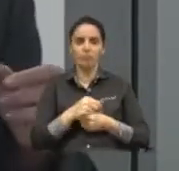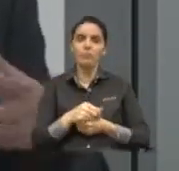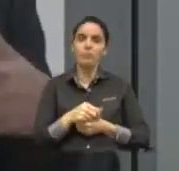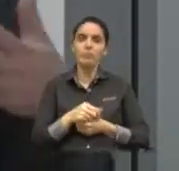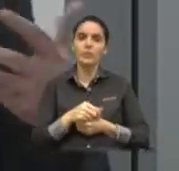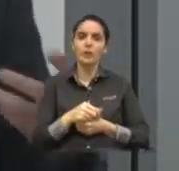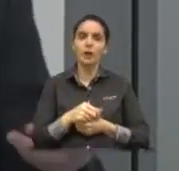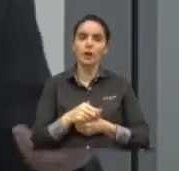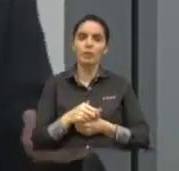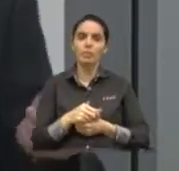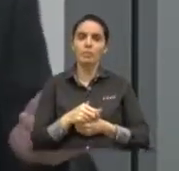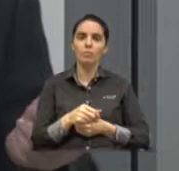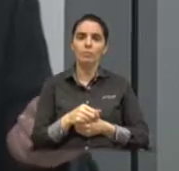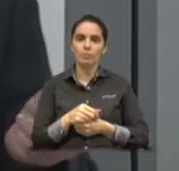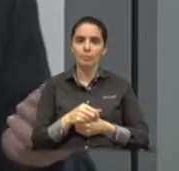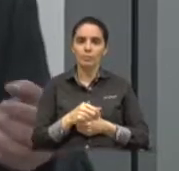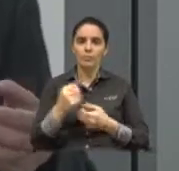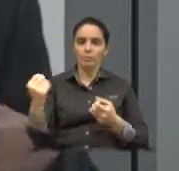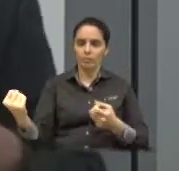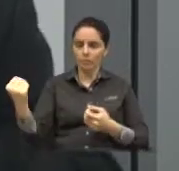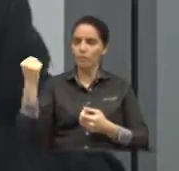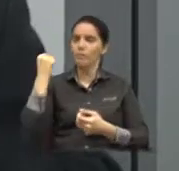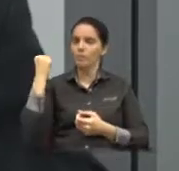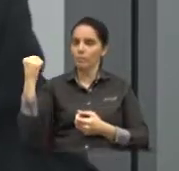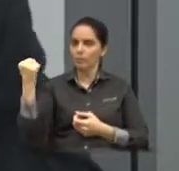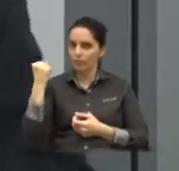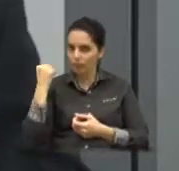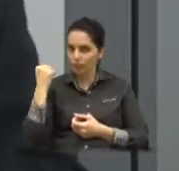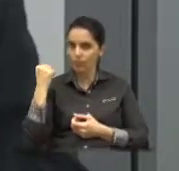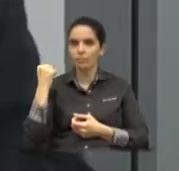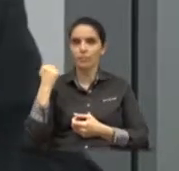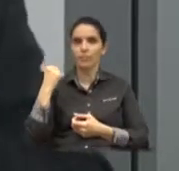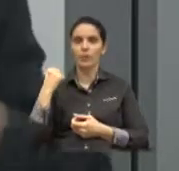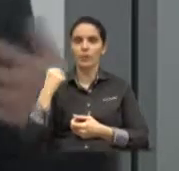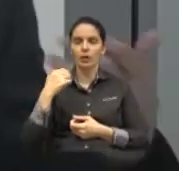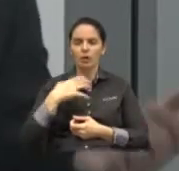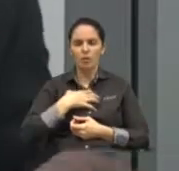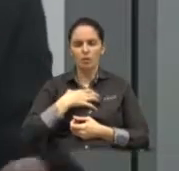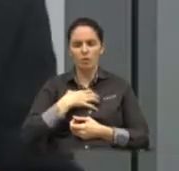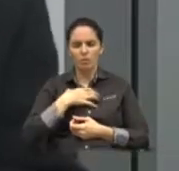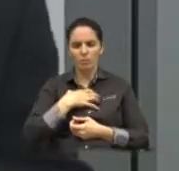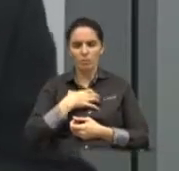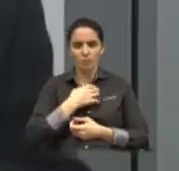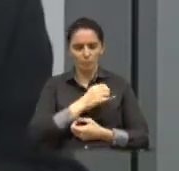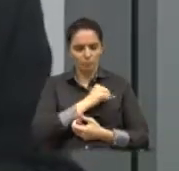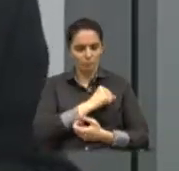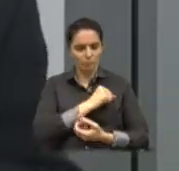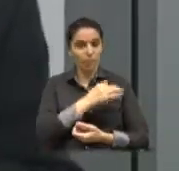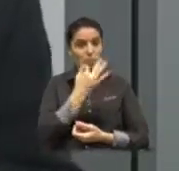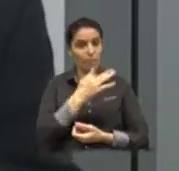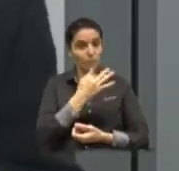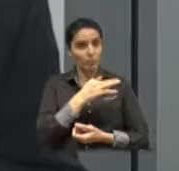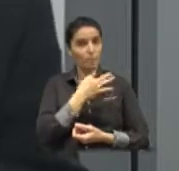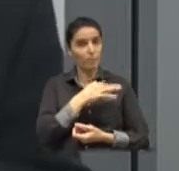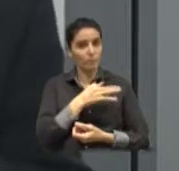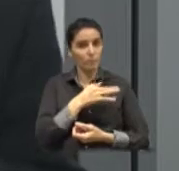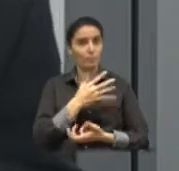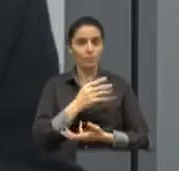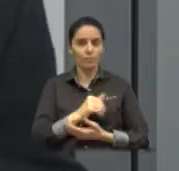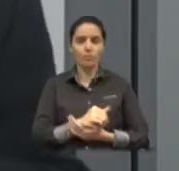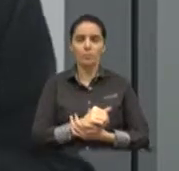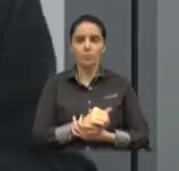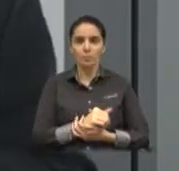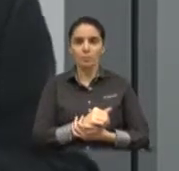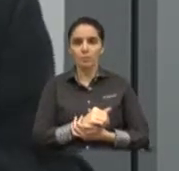capacidade, está fazendo um exercício, por algum motivo tem um mal súbito, tem uma dor no peito, pode estar tendo um infarto,